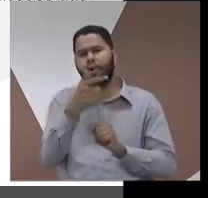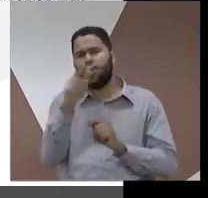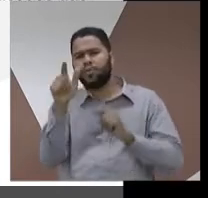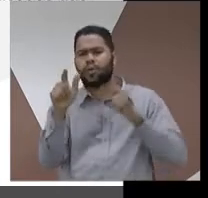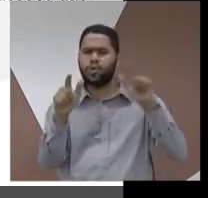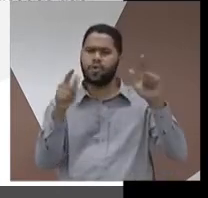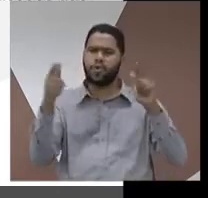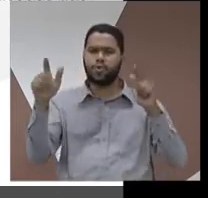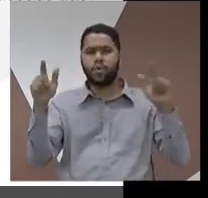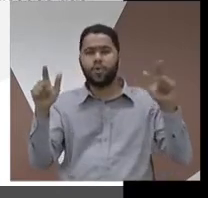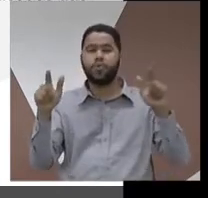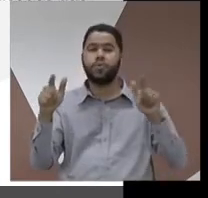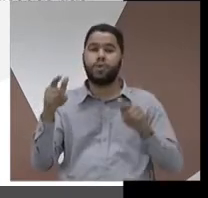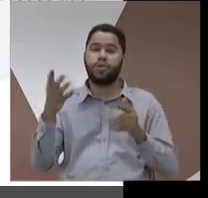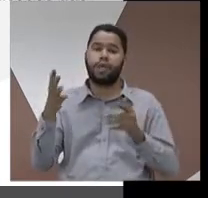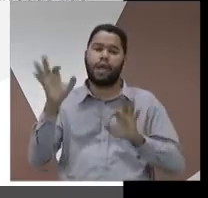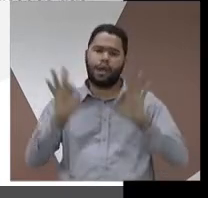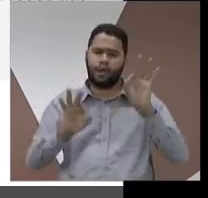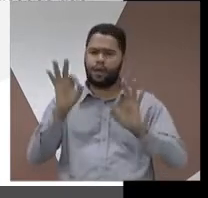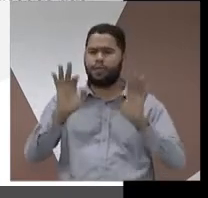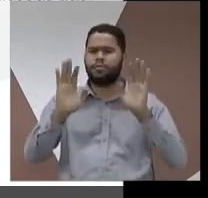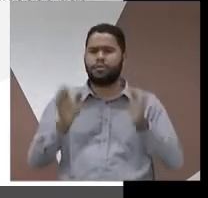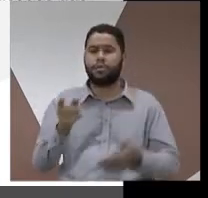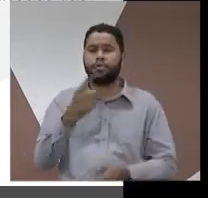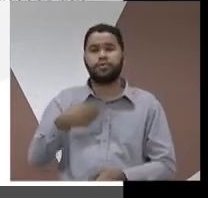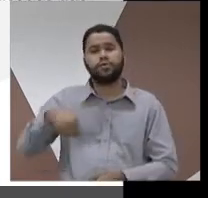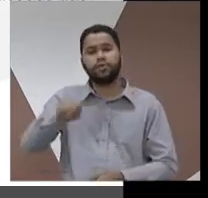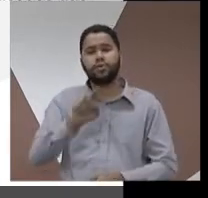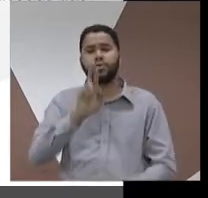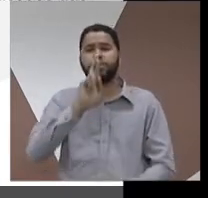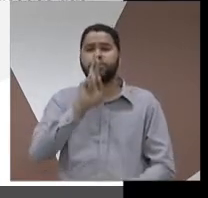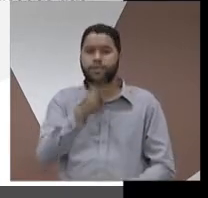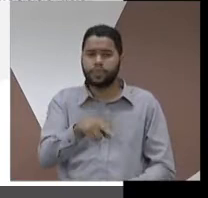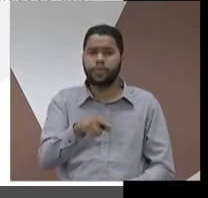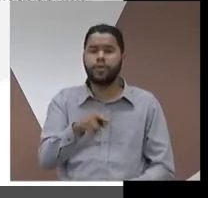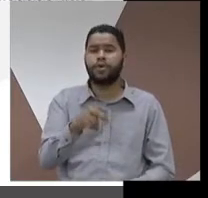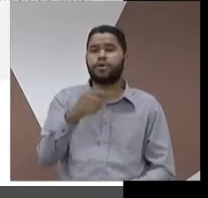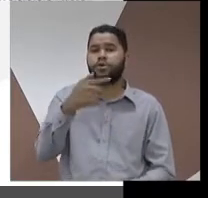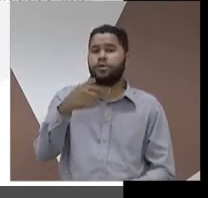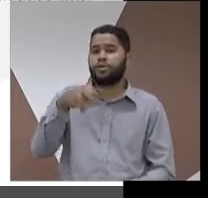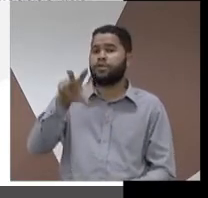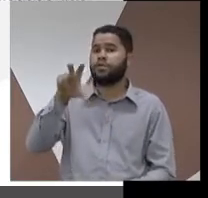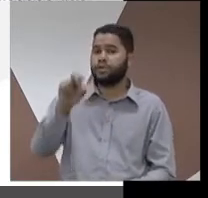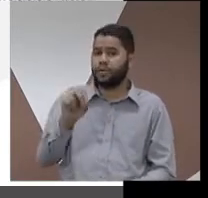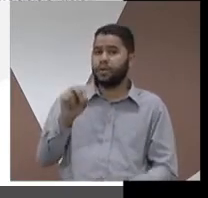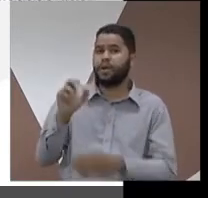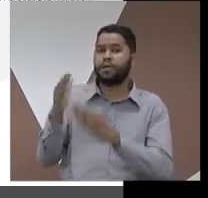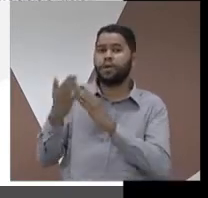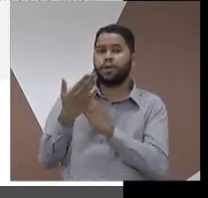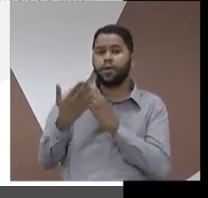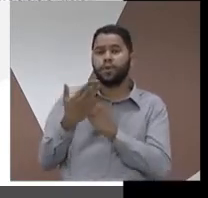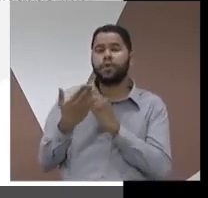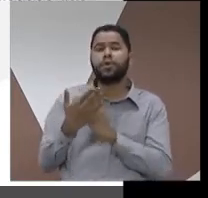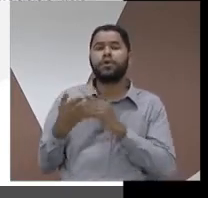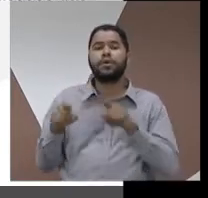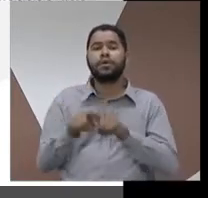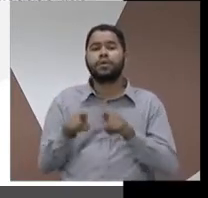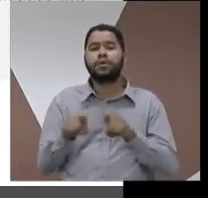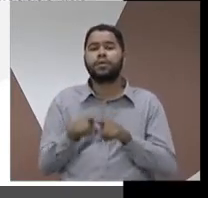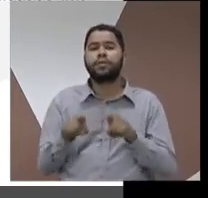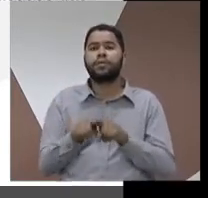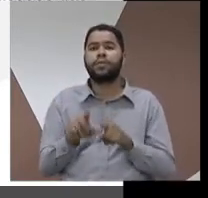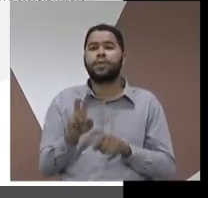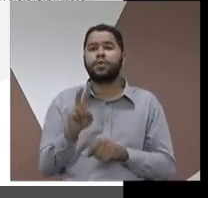aqui, isso está organizado. E nós respondemos a essas 750 contribuições e estão disponíveis hoje para